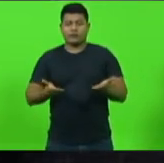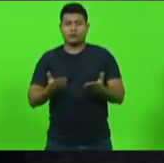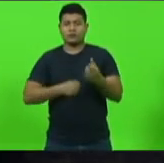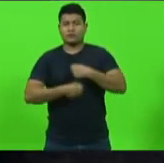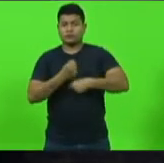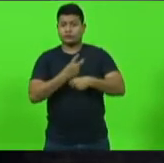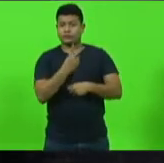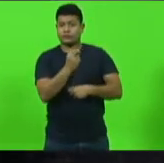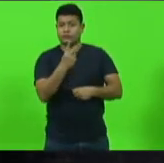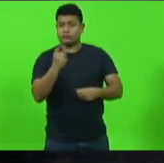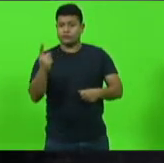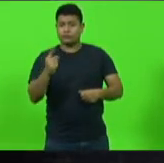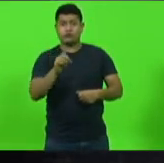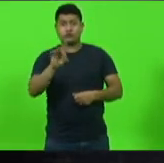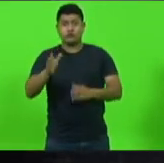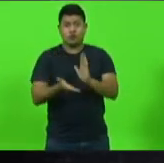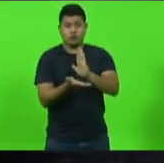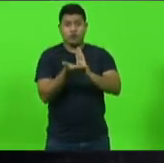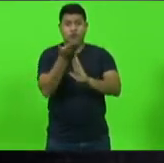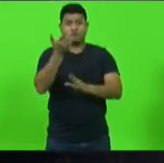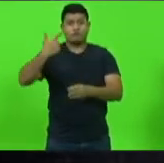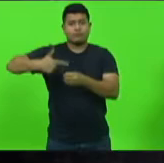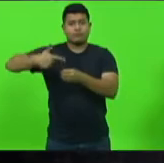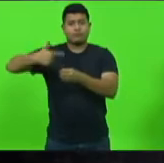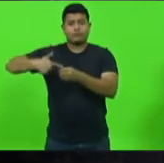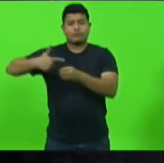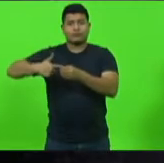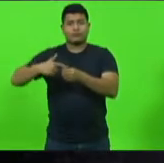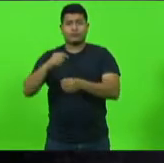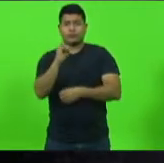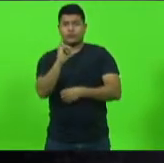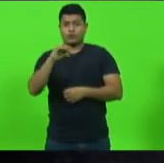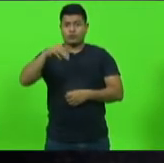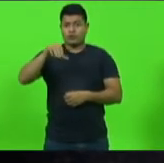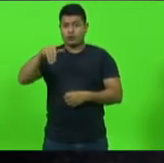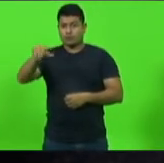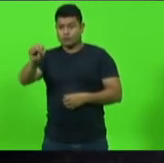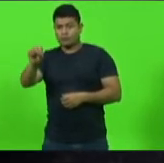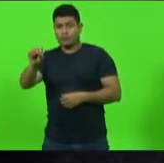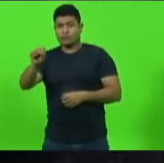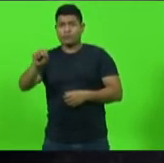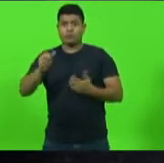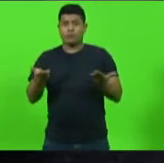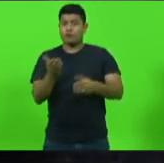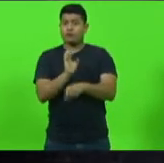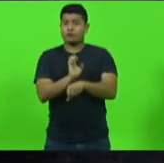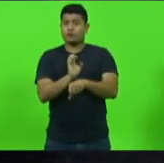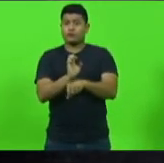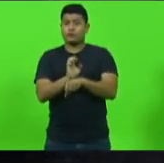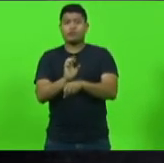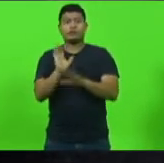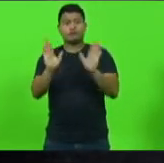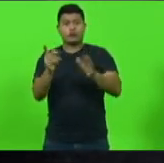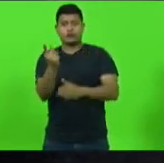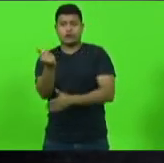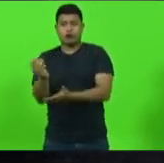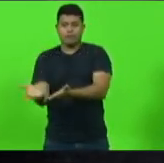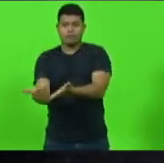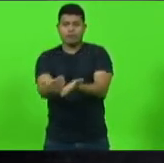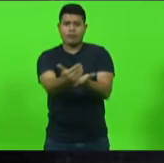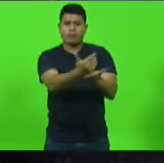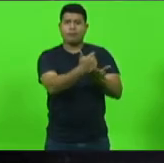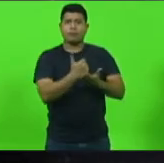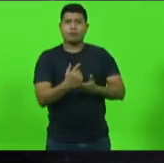só com o aumento de combustível da base do ICMS, o Estado vai arrecadar, arrecadou já, né? Mais